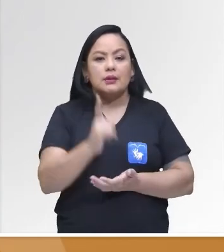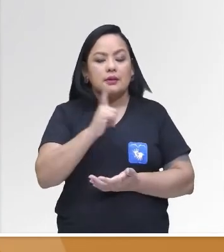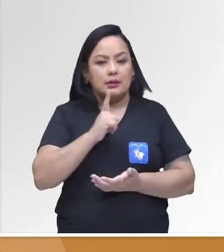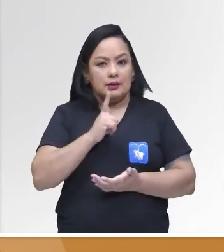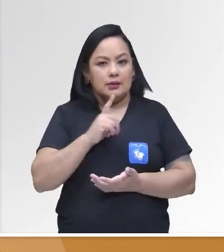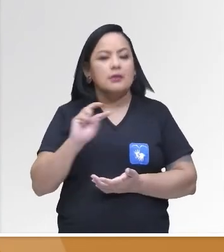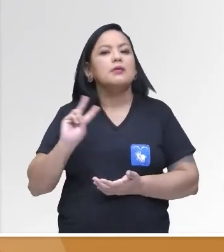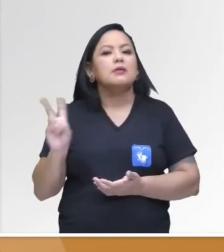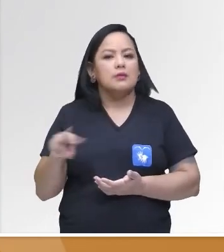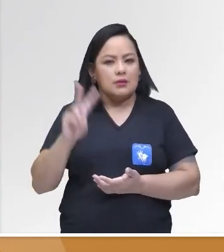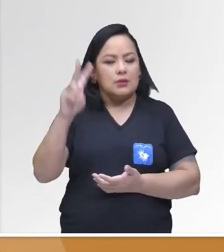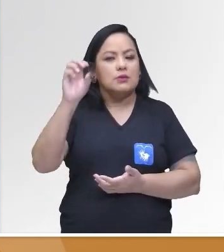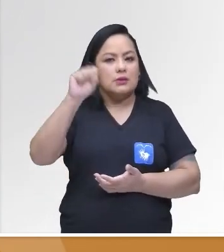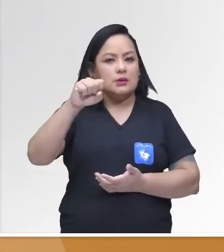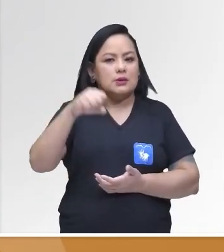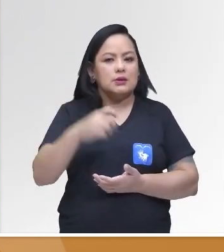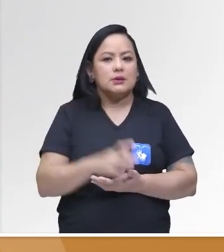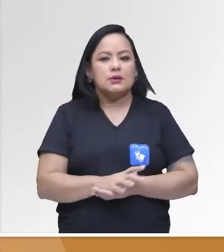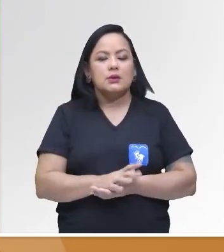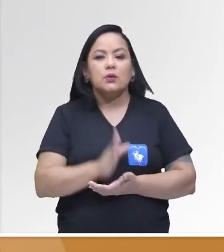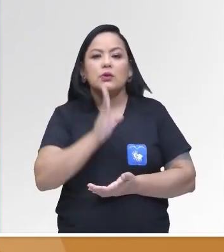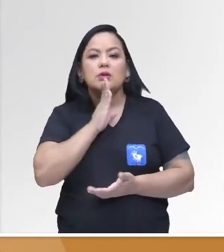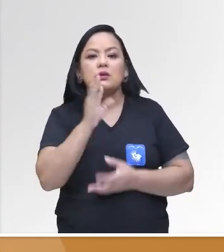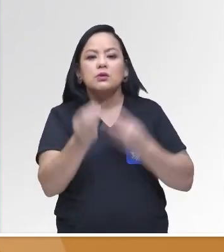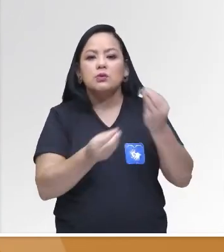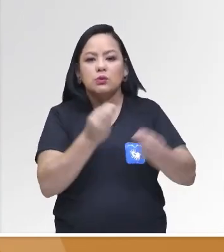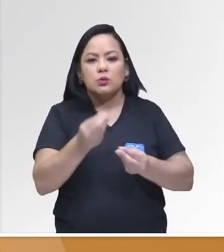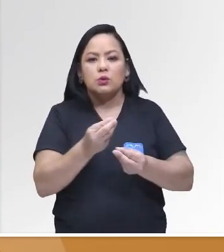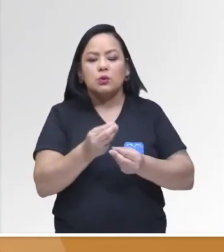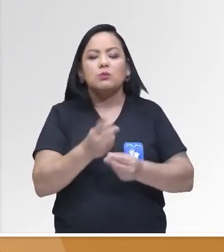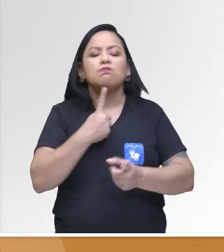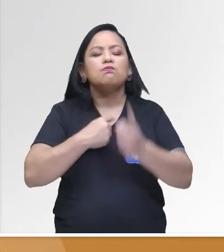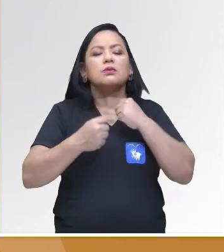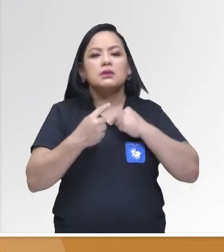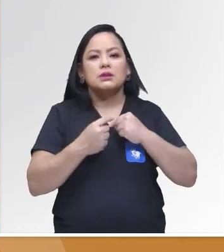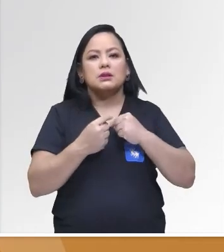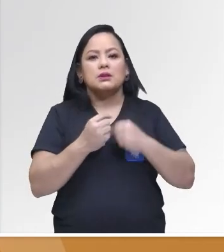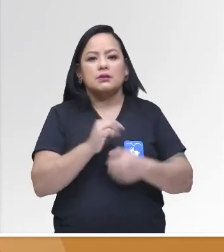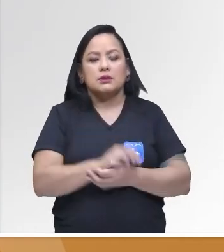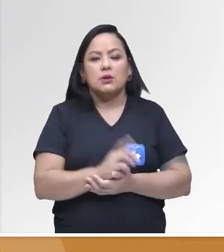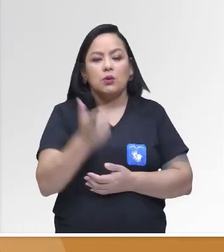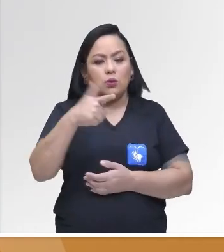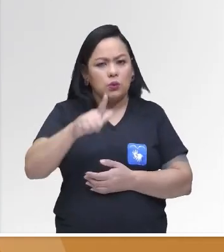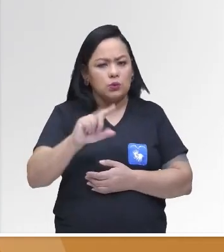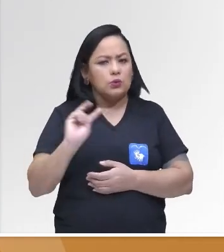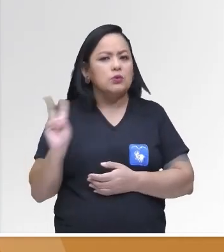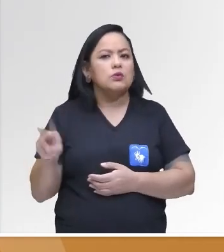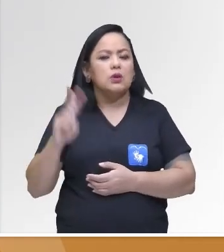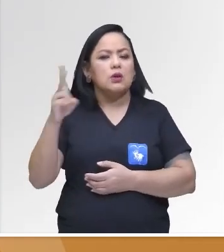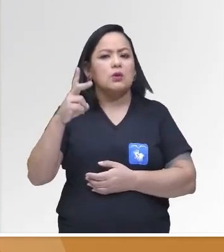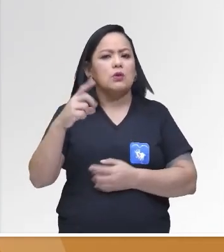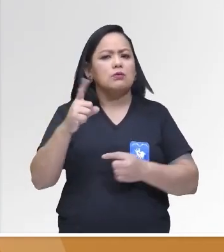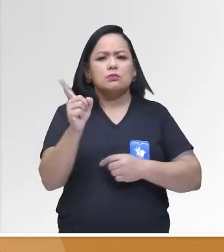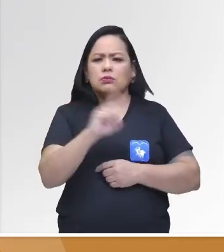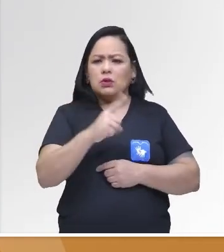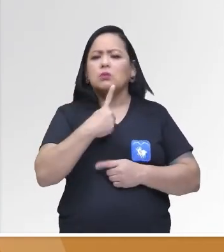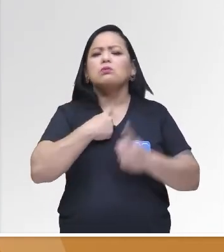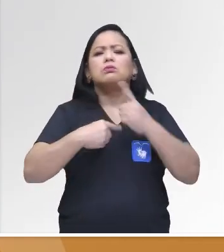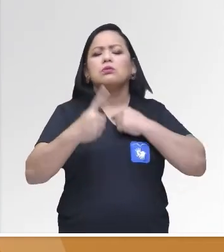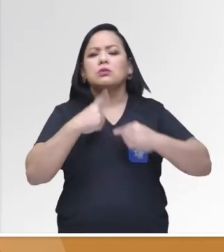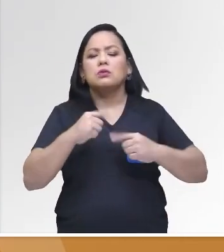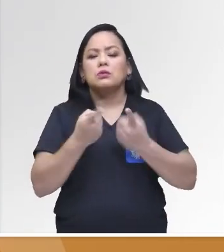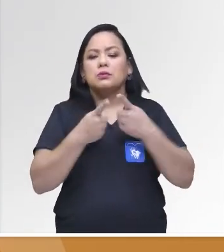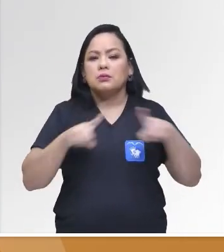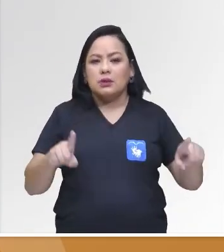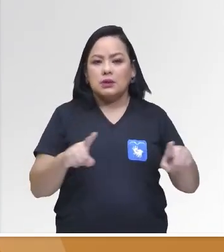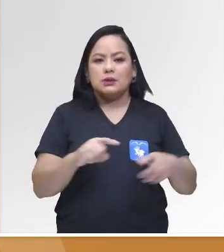valores que são considerados desejáveis e alguns valores indesejáveis,